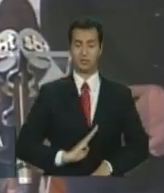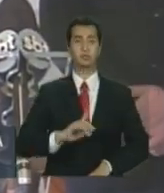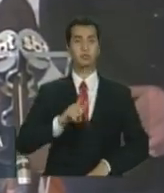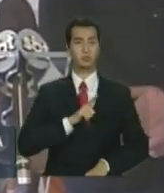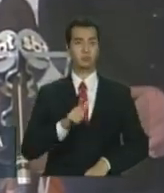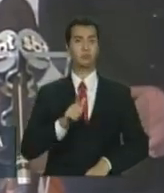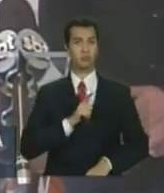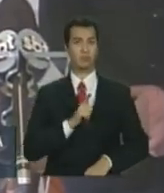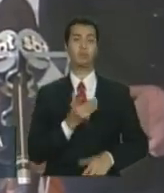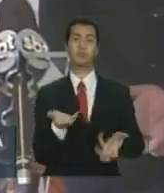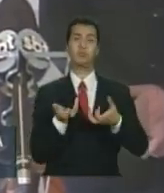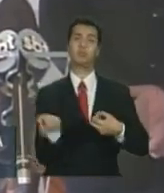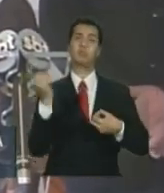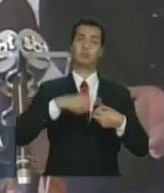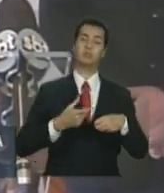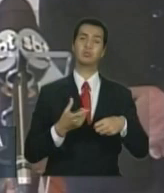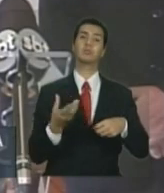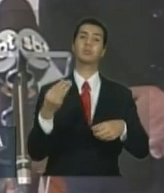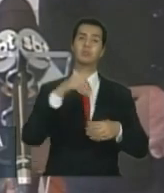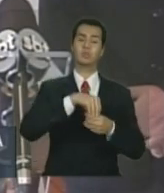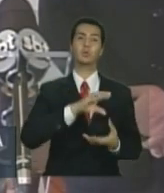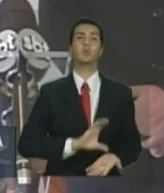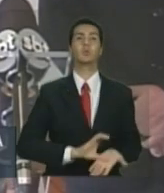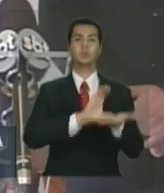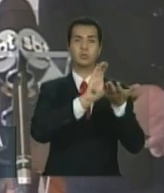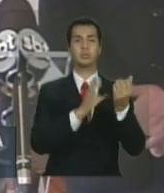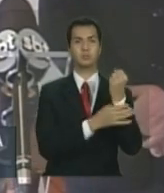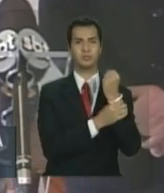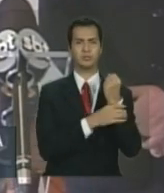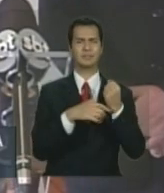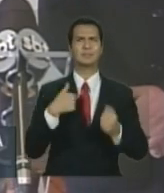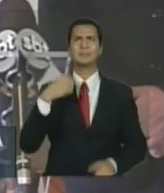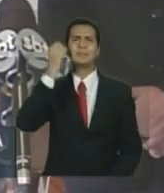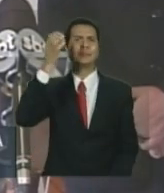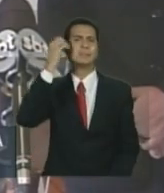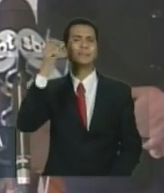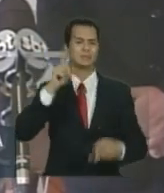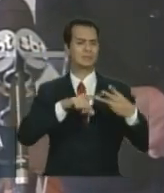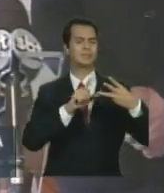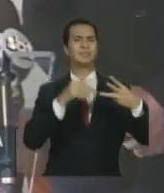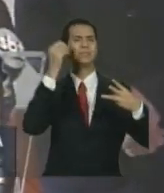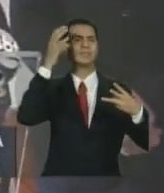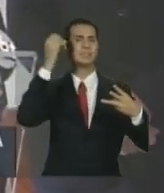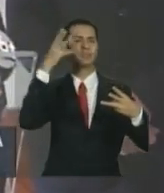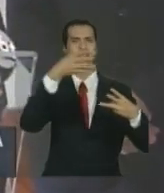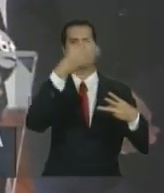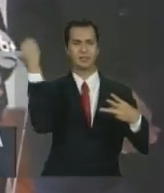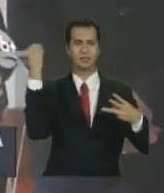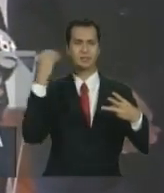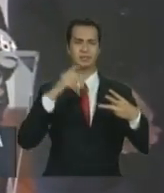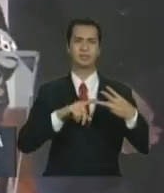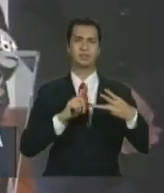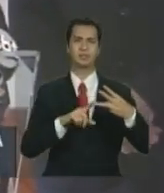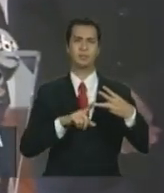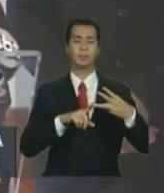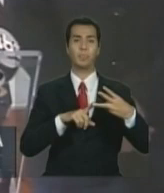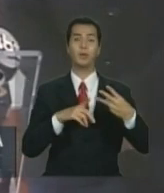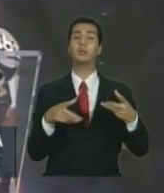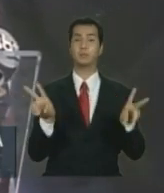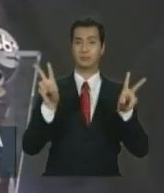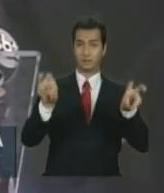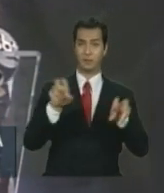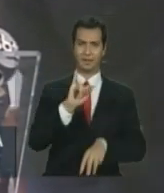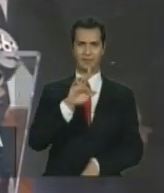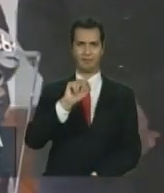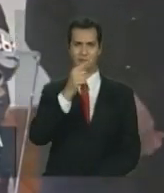Ele, terceira coisa, eu tinha lembrado, esqueci. O óleo do Irã, não falou muito. Não, do Irã,